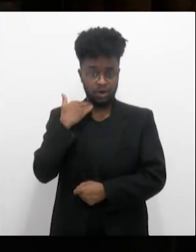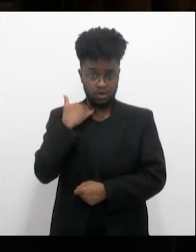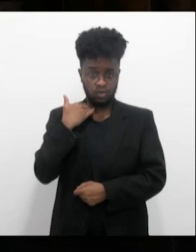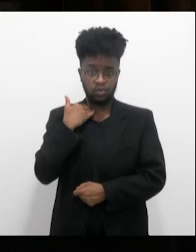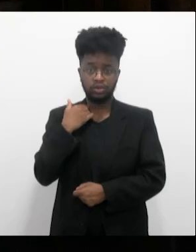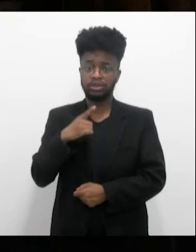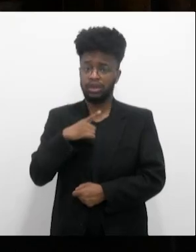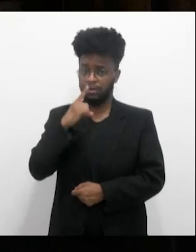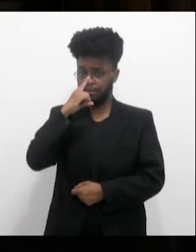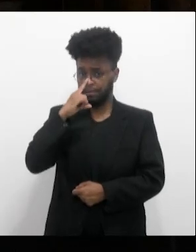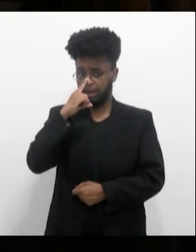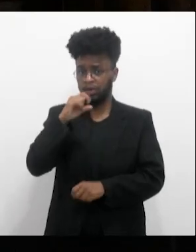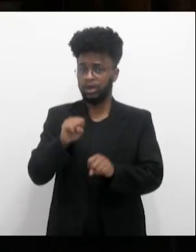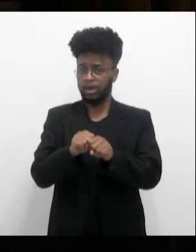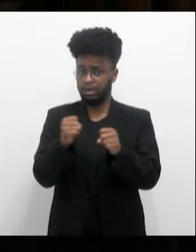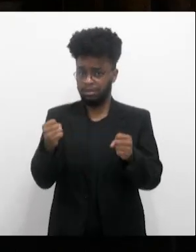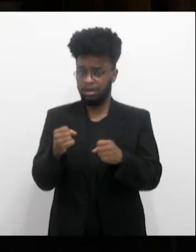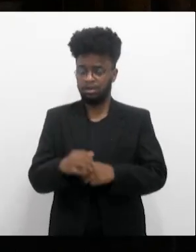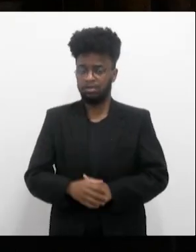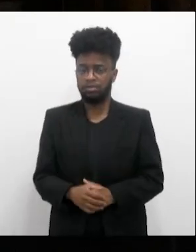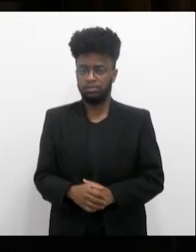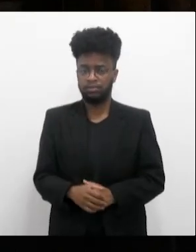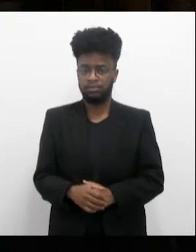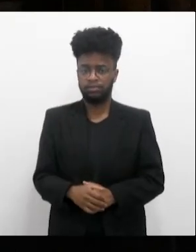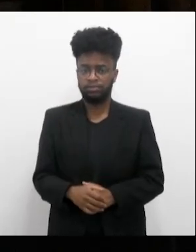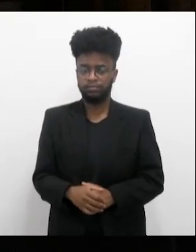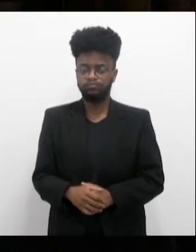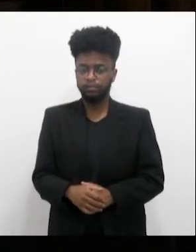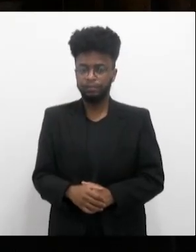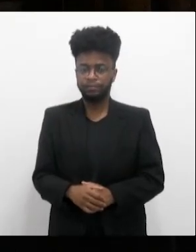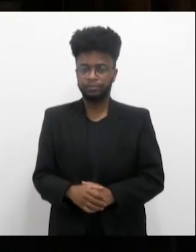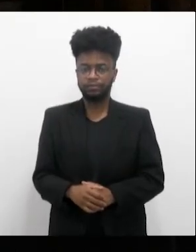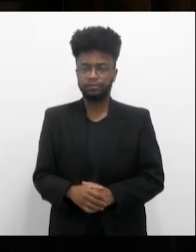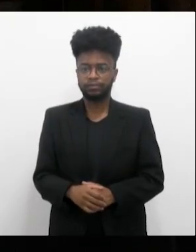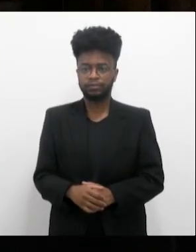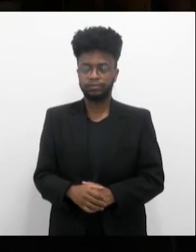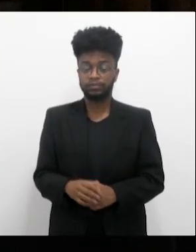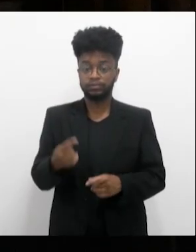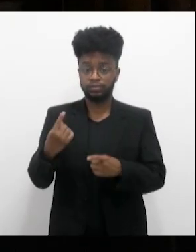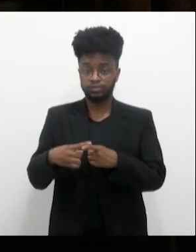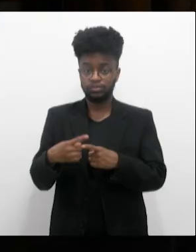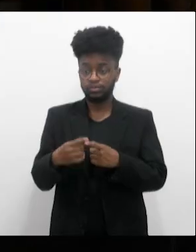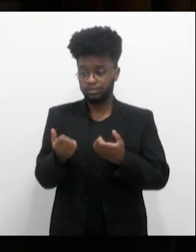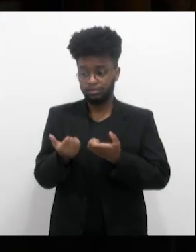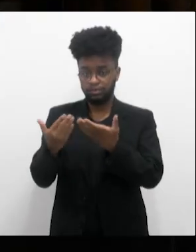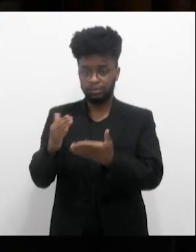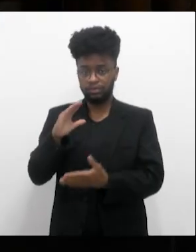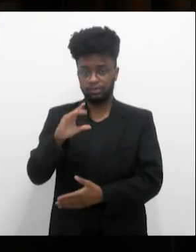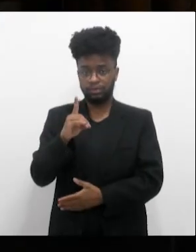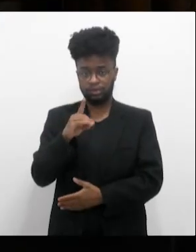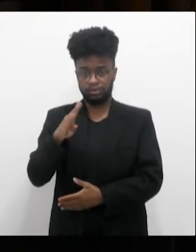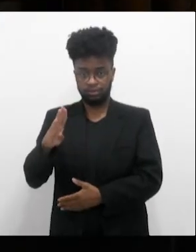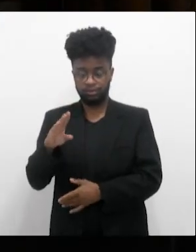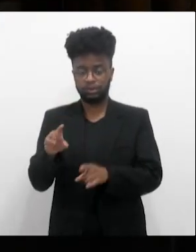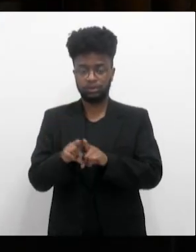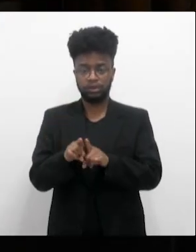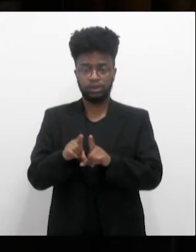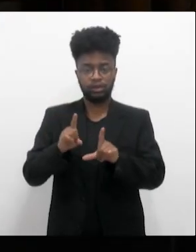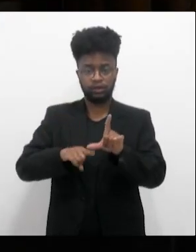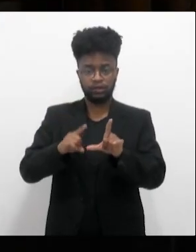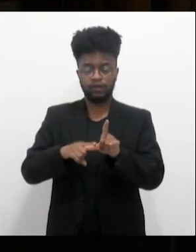tem risco de quebrar, porque ofereceu CDB e letra financeira